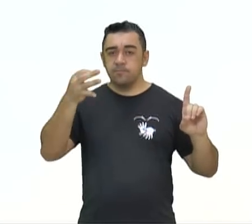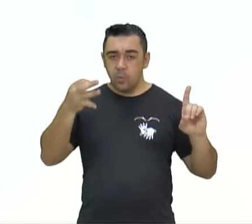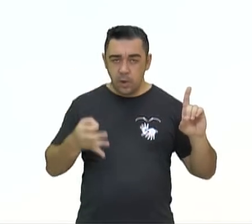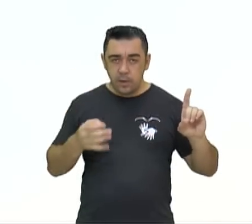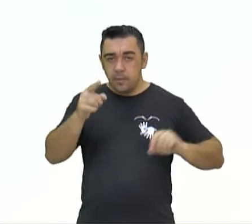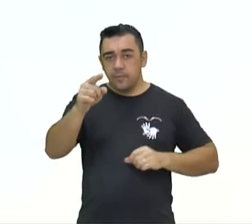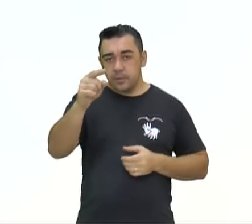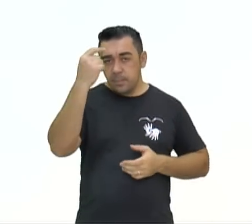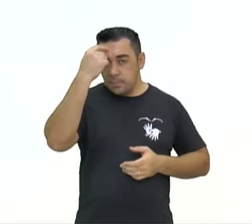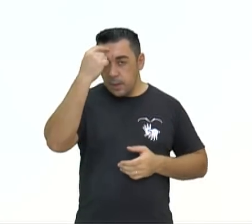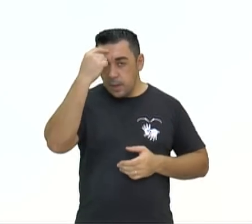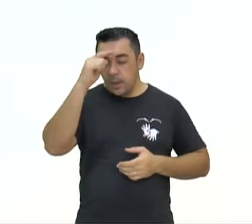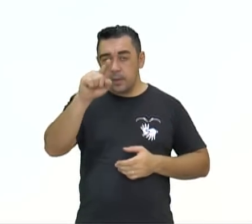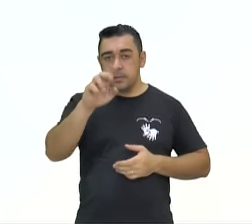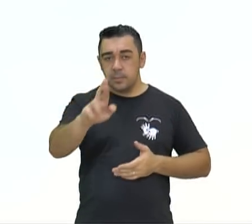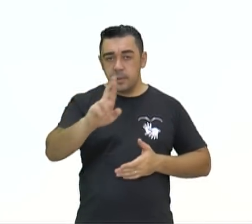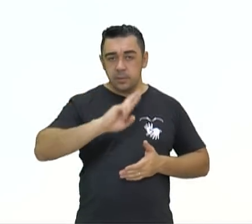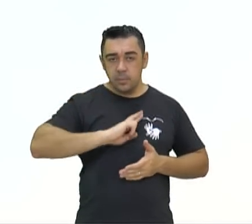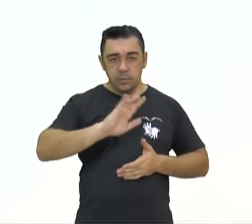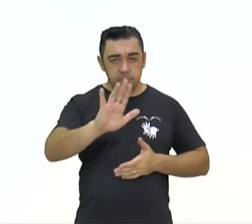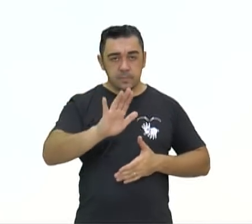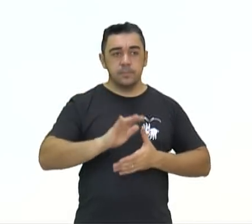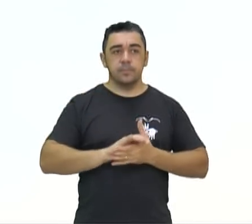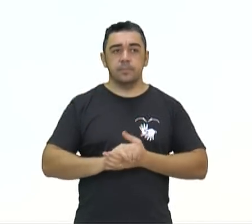Pensem com cuidado e até daqui a pouco.